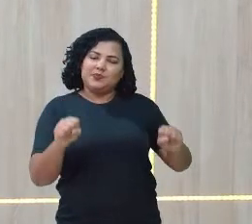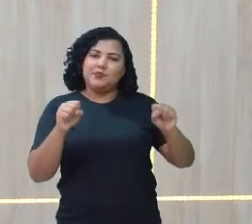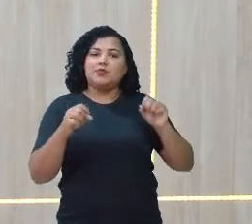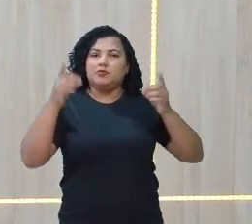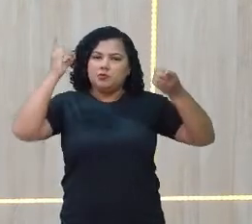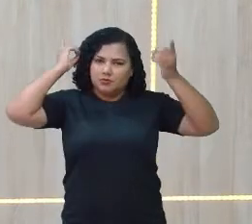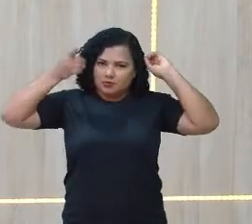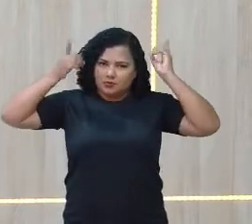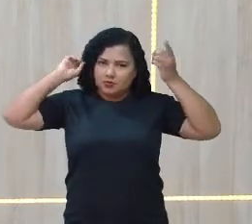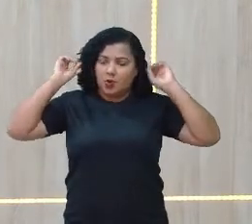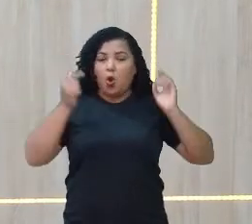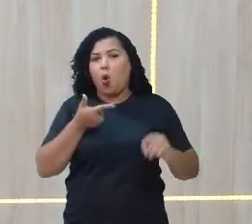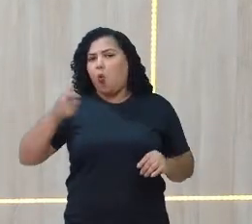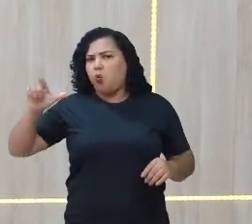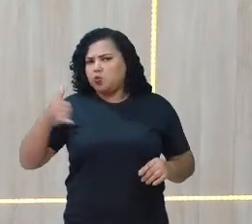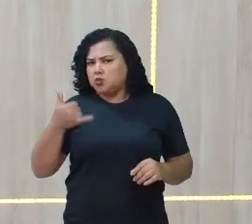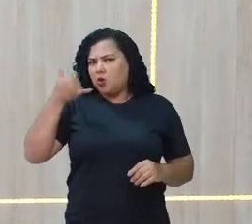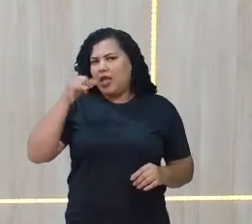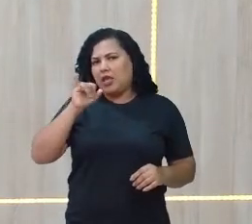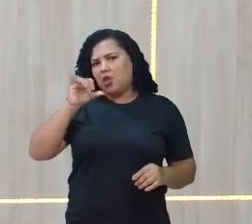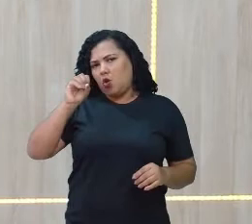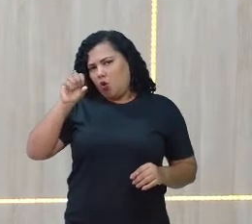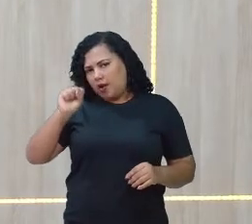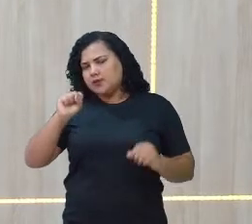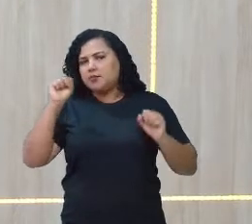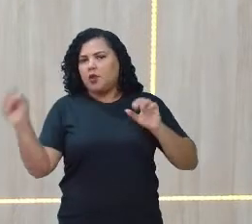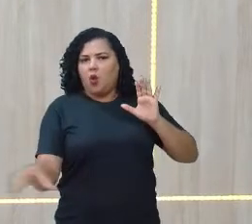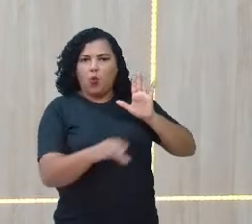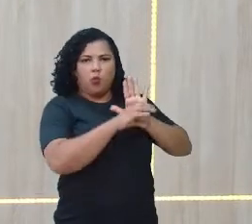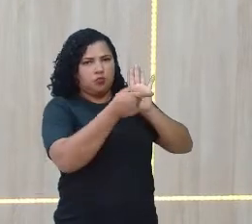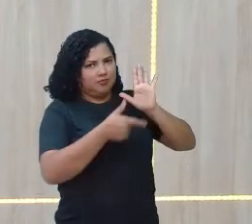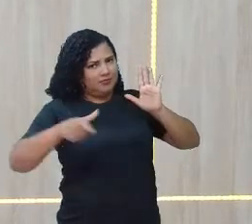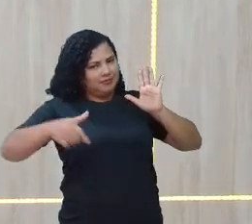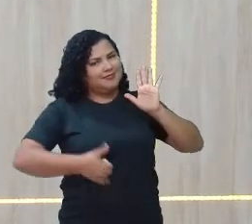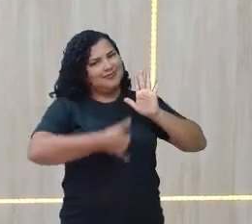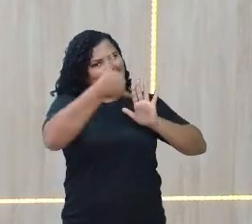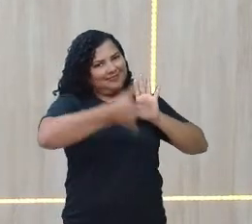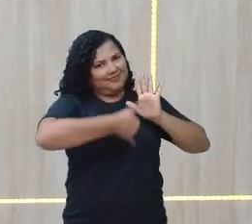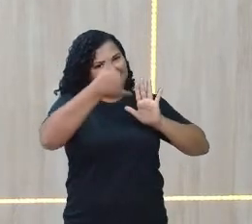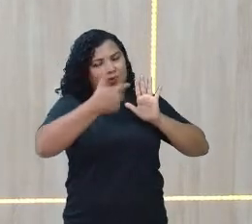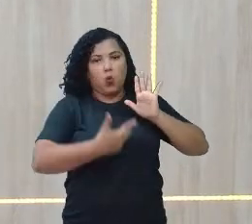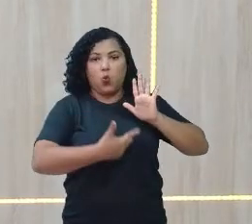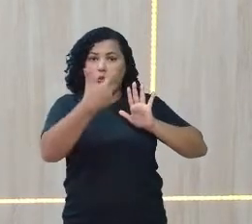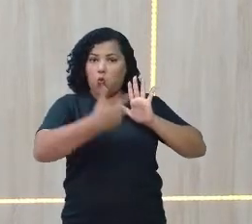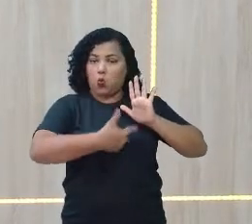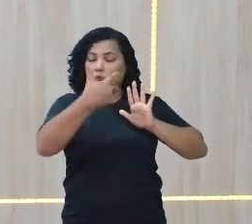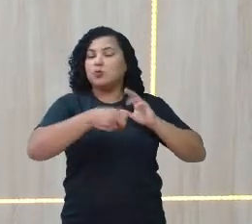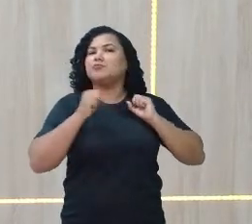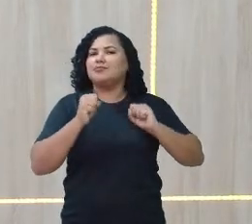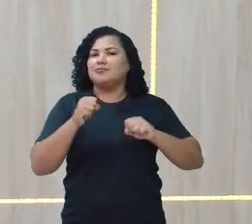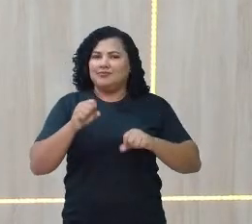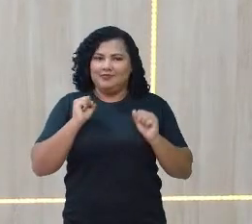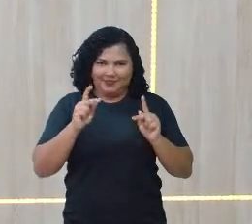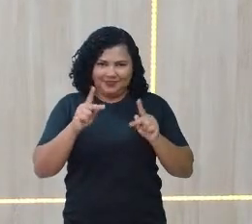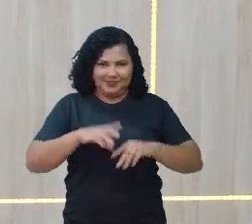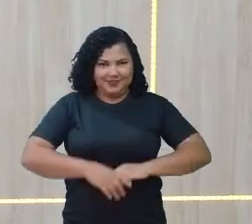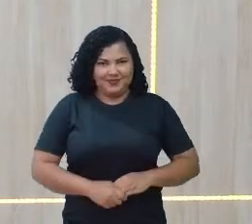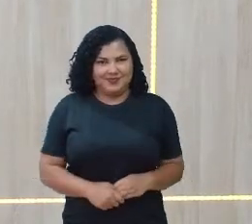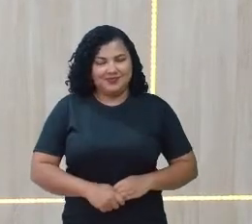Agora, se você usa outro sistema, o sistema iOS, vai mudar aqui agora, ó, vai aparecer do sistema iOS, tá bom?